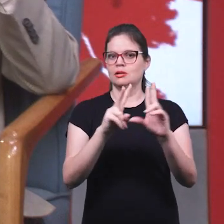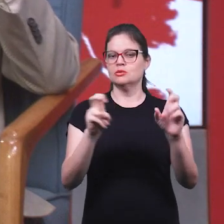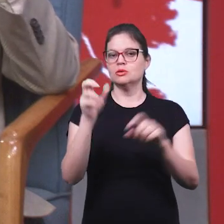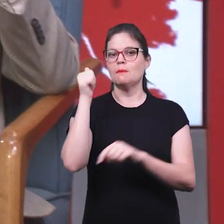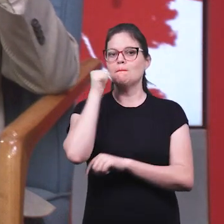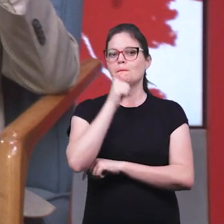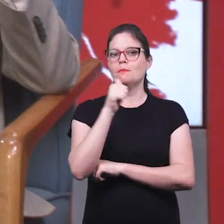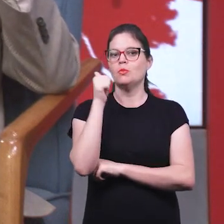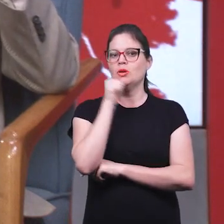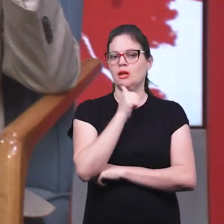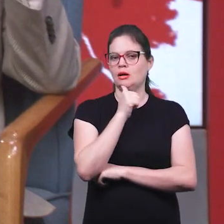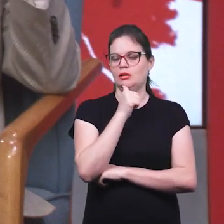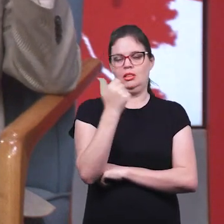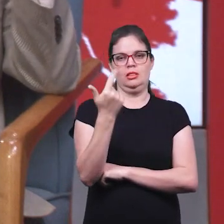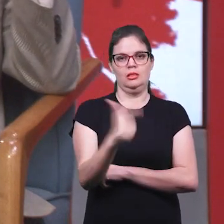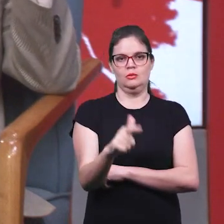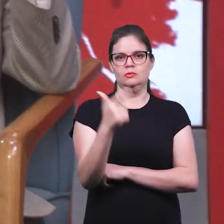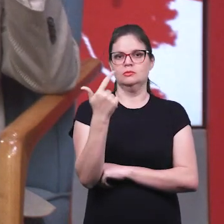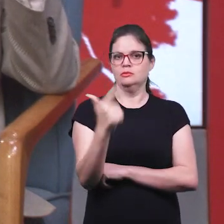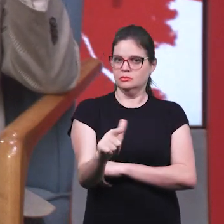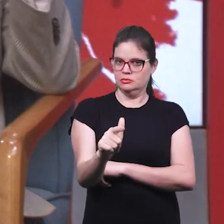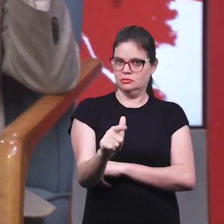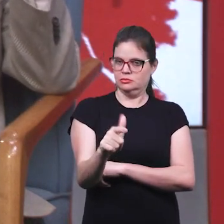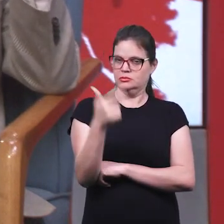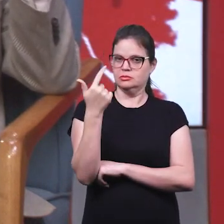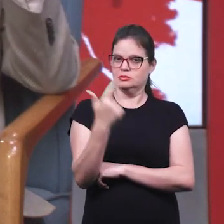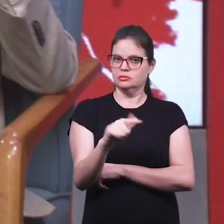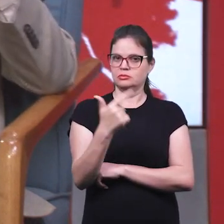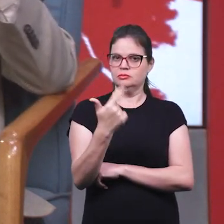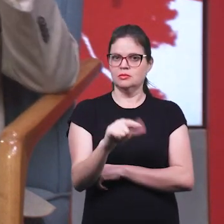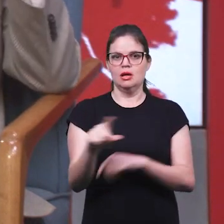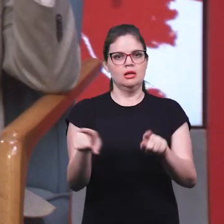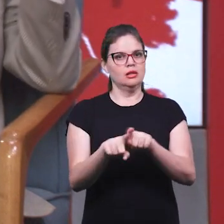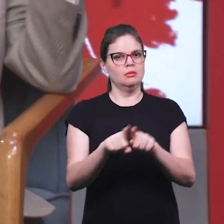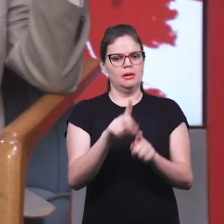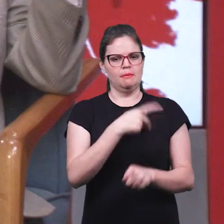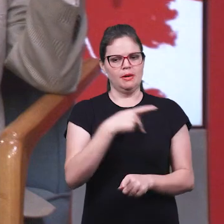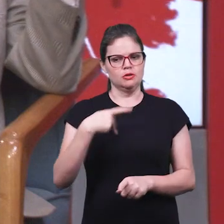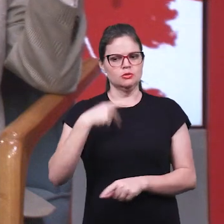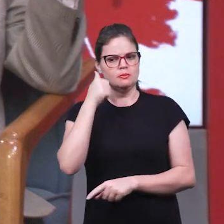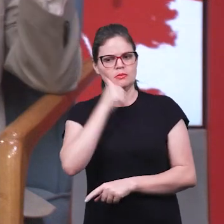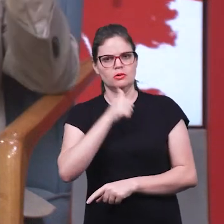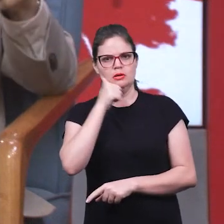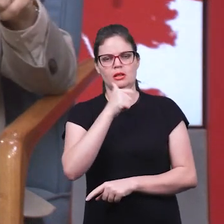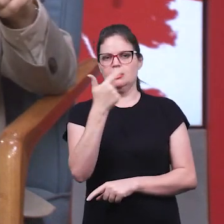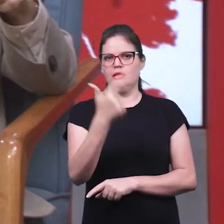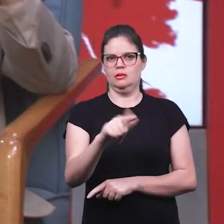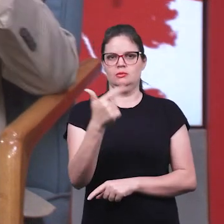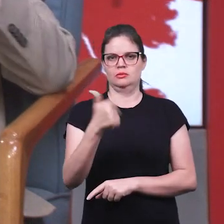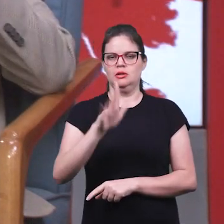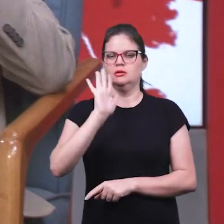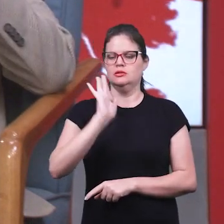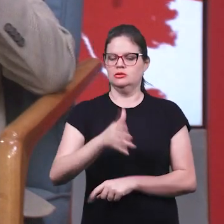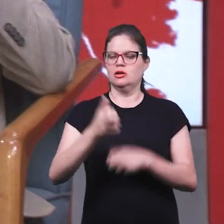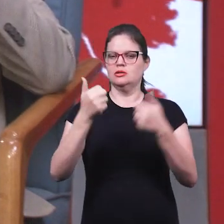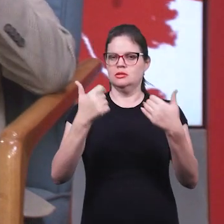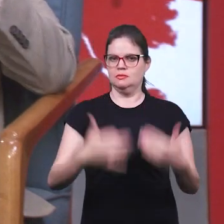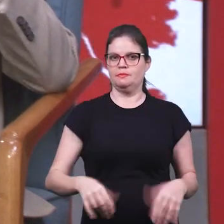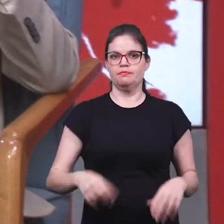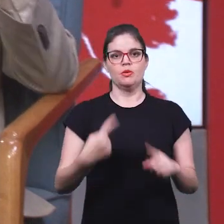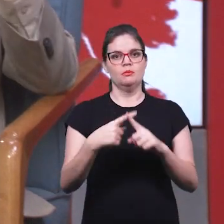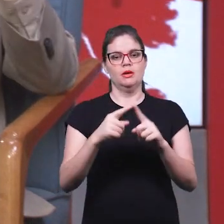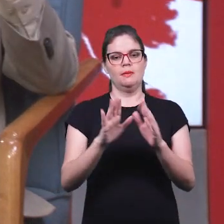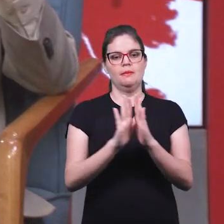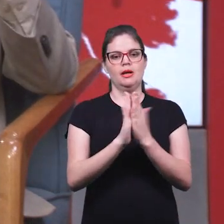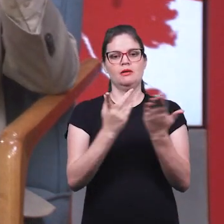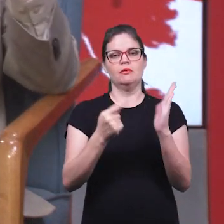com relação a diaconato para mulheres. Não existe isso, nem tampouco para ministério de mulheres. Já falamos isso, porque a